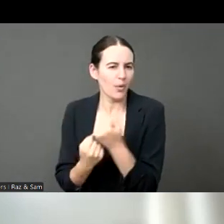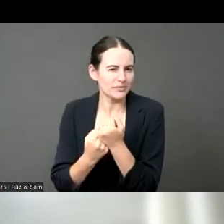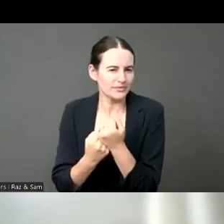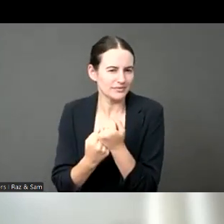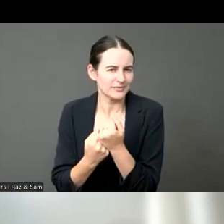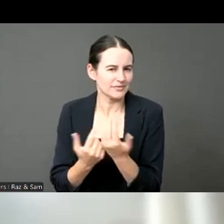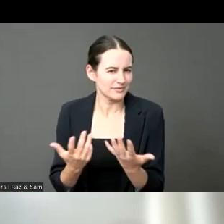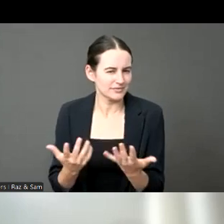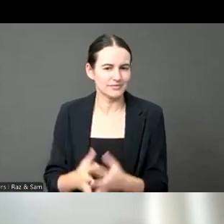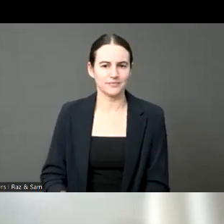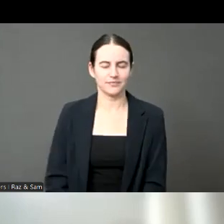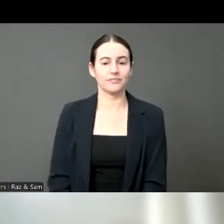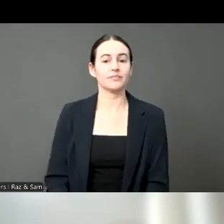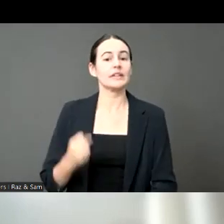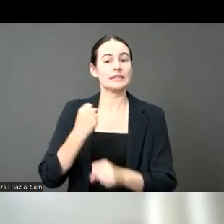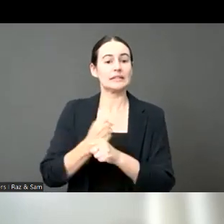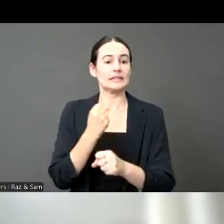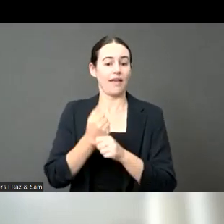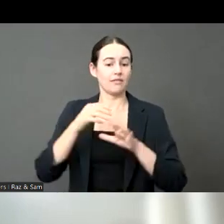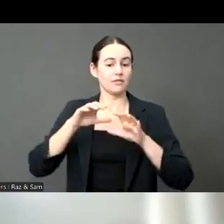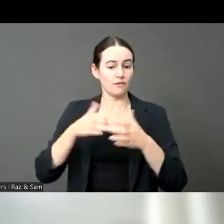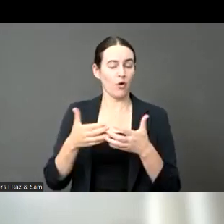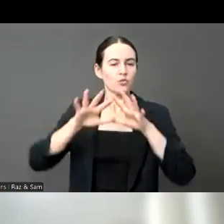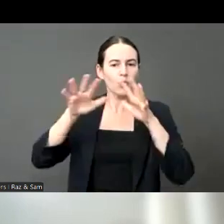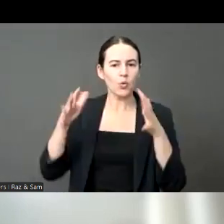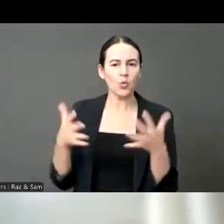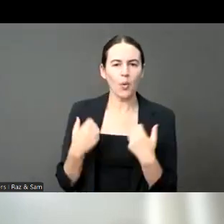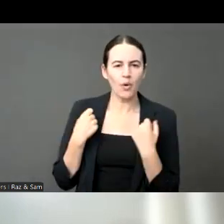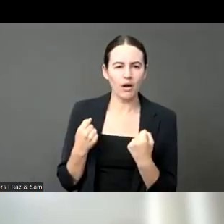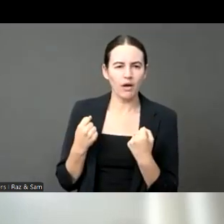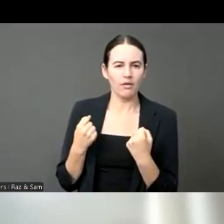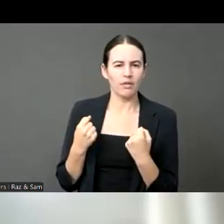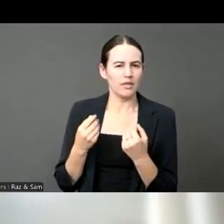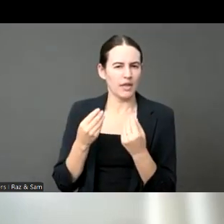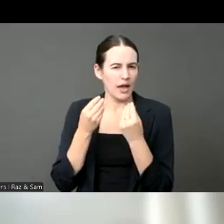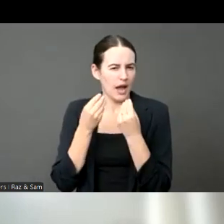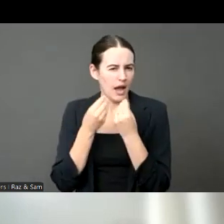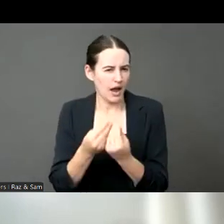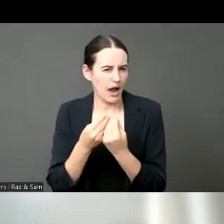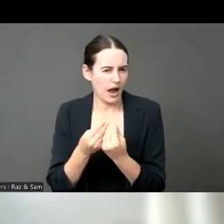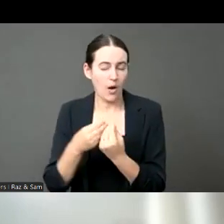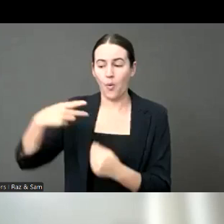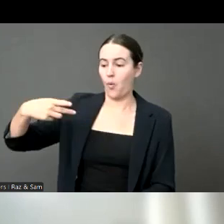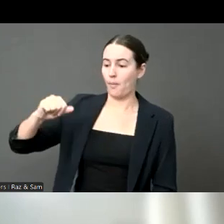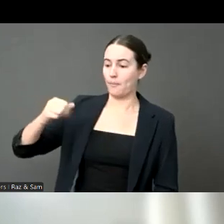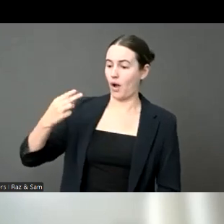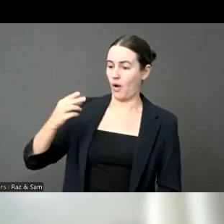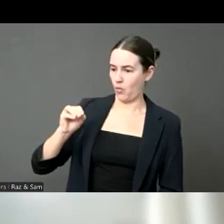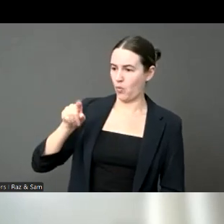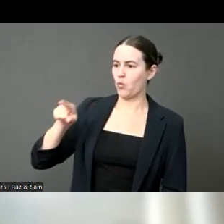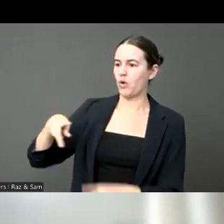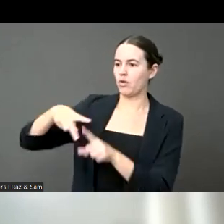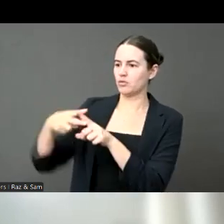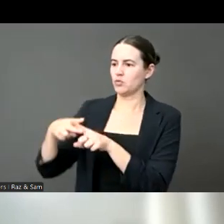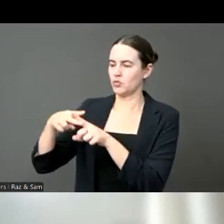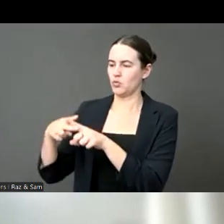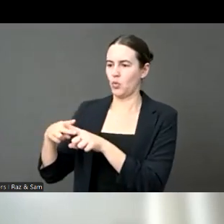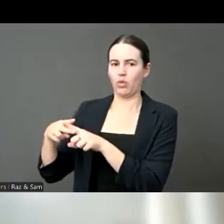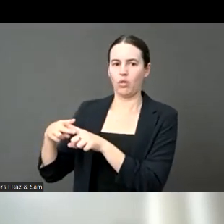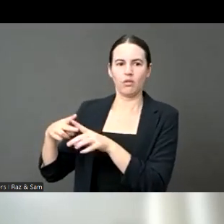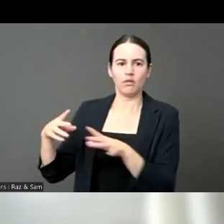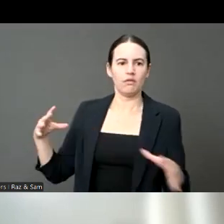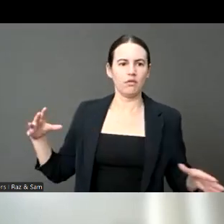que teve esses últimos anos para a iniciativa? E quanto à relação à